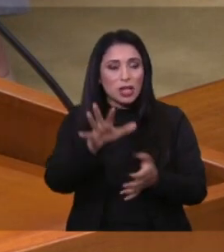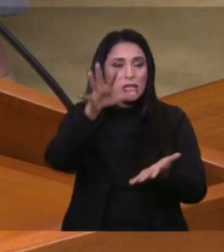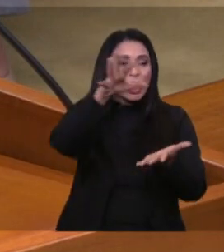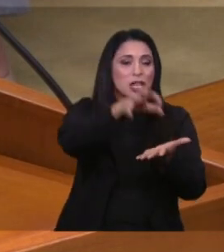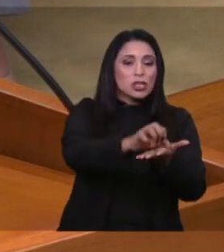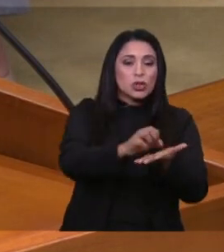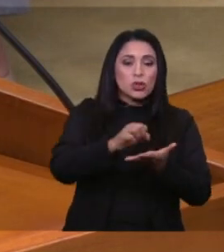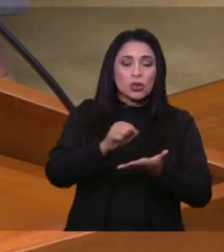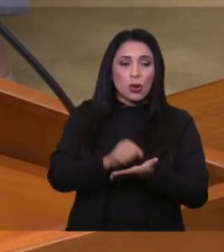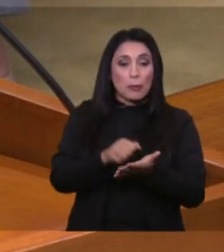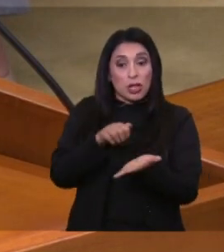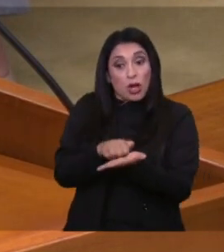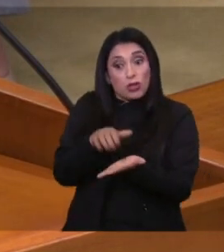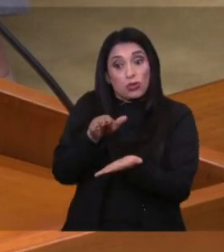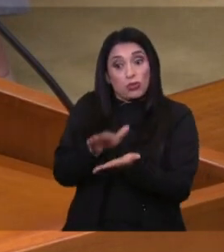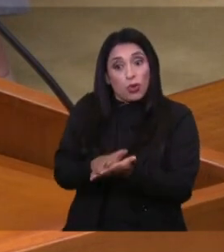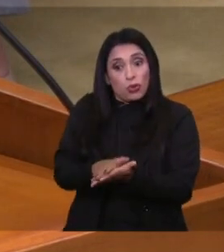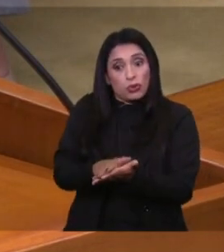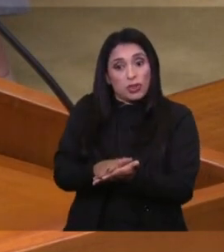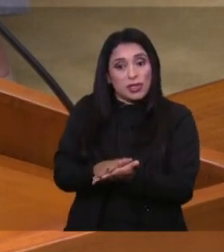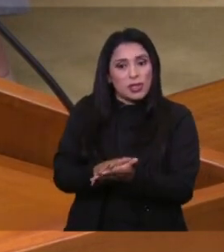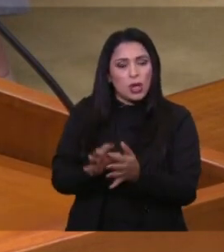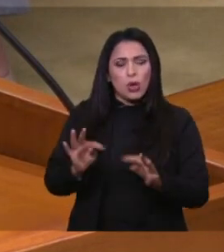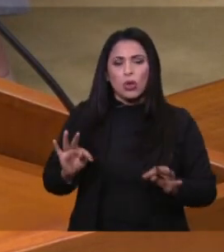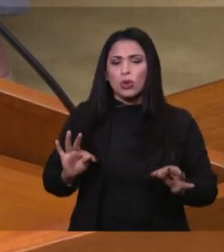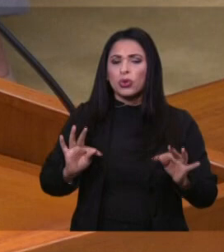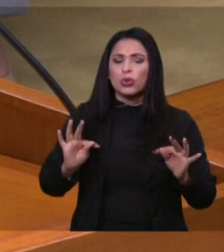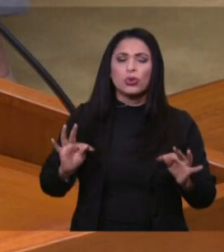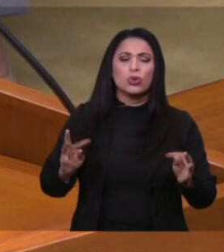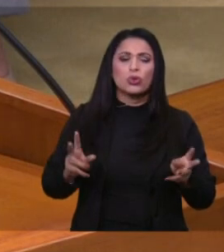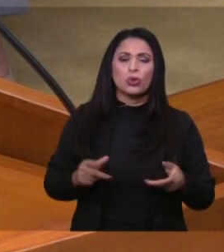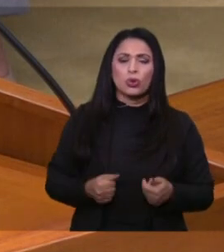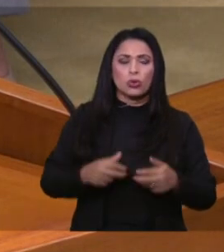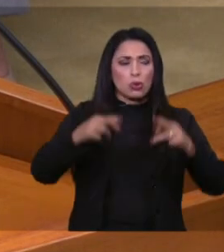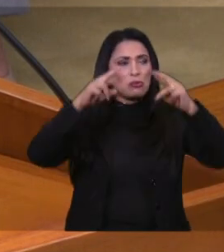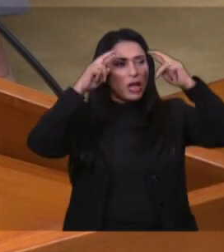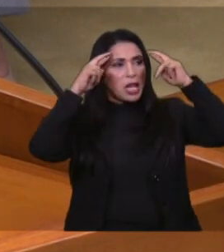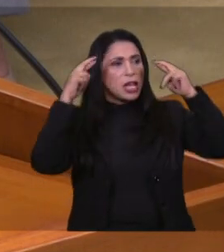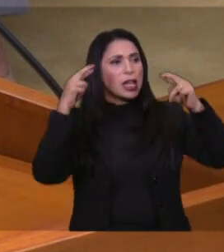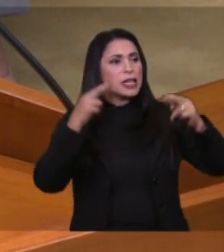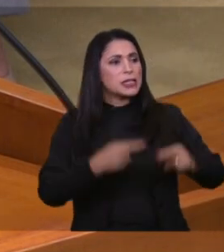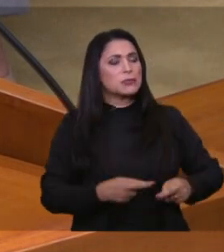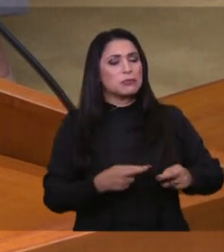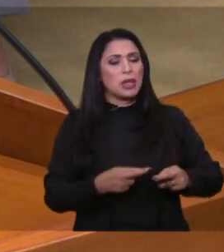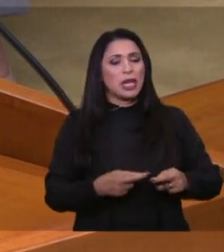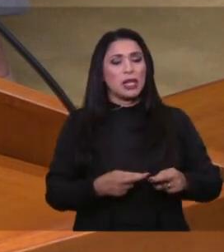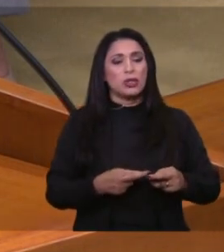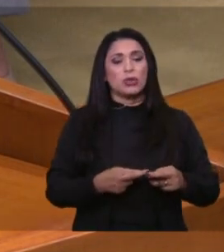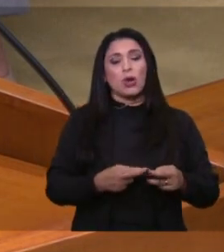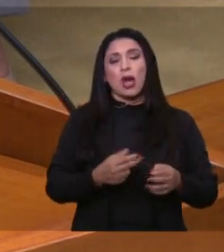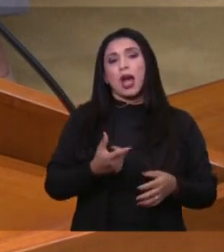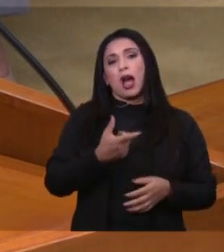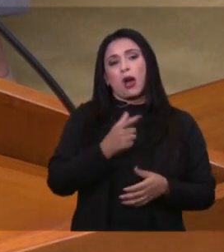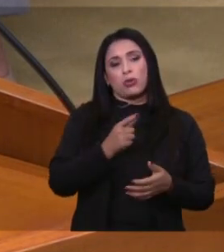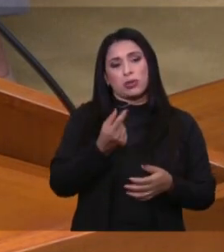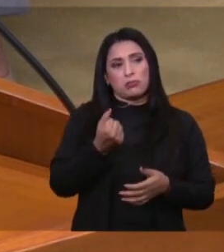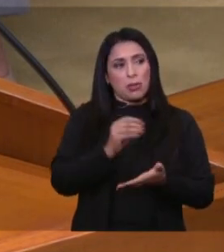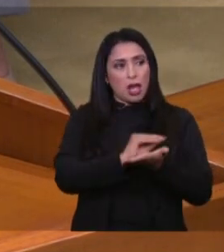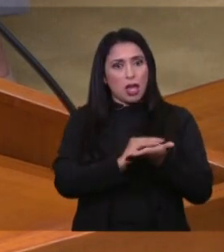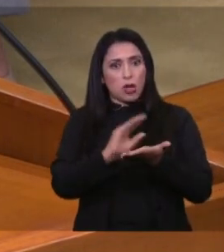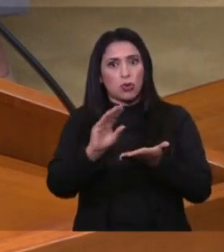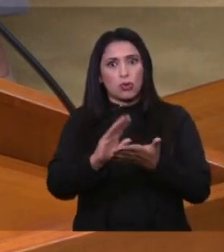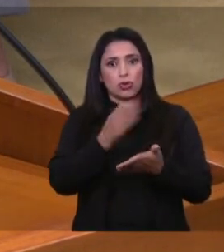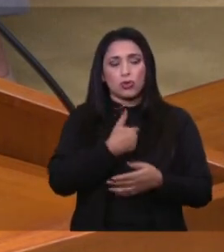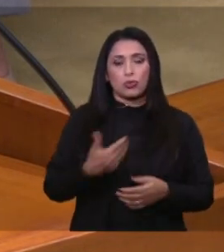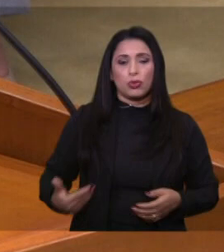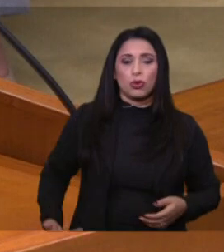autuações, as multas, tudo invocando respeito aos recursos públicos, numa visão